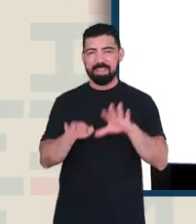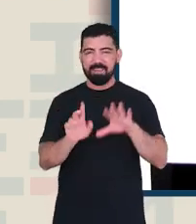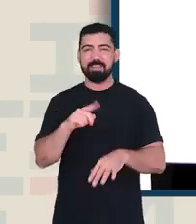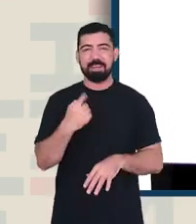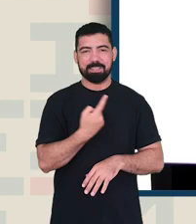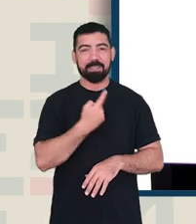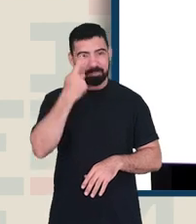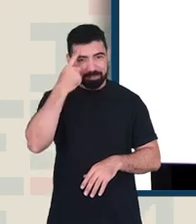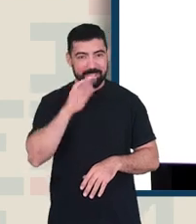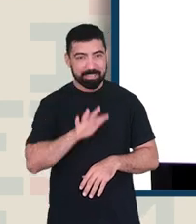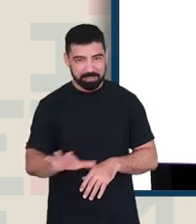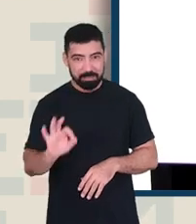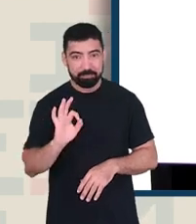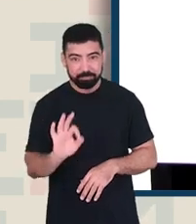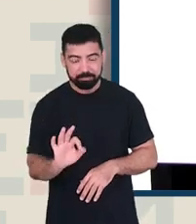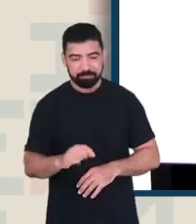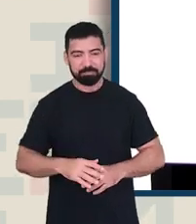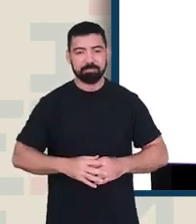pensar isso. Mas